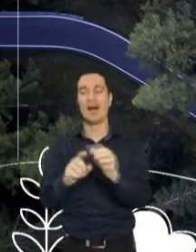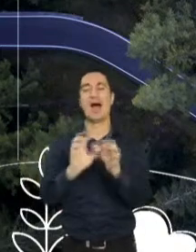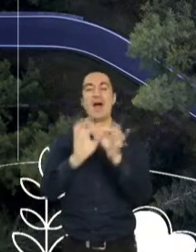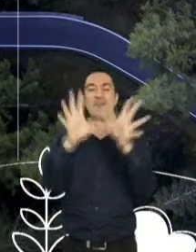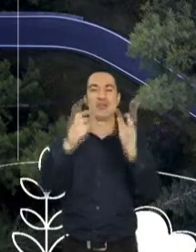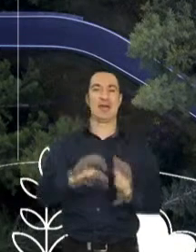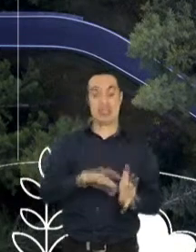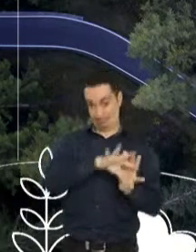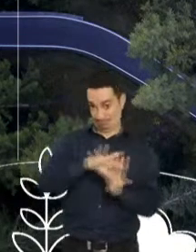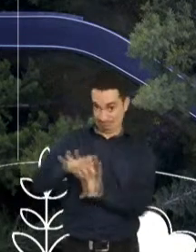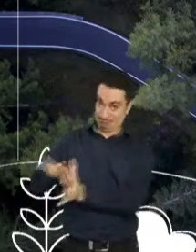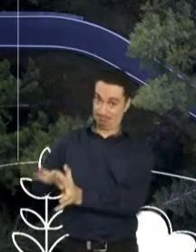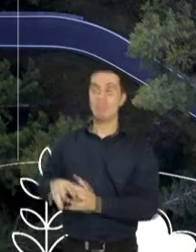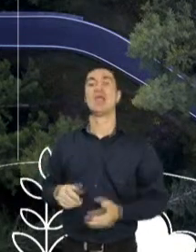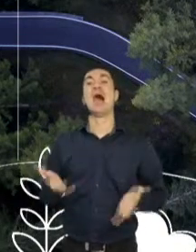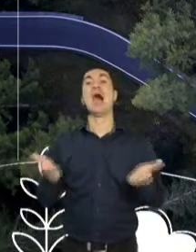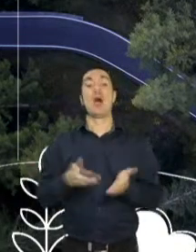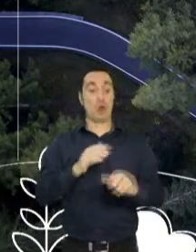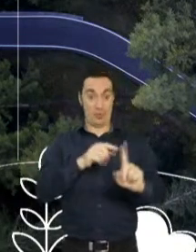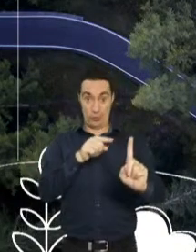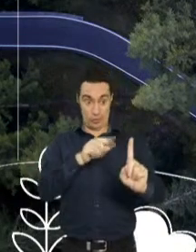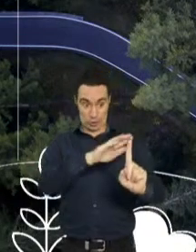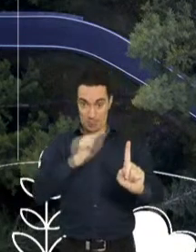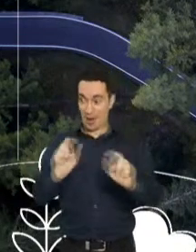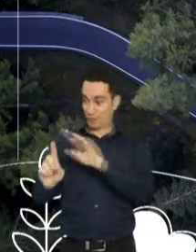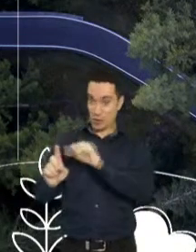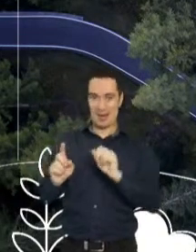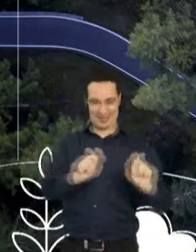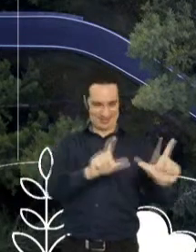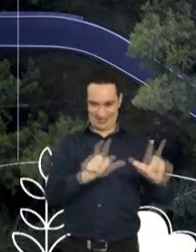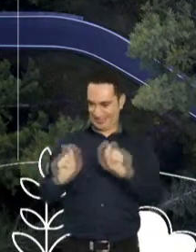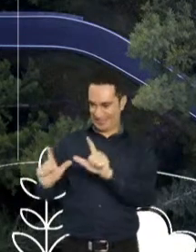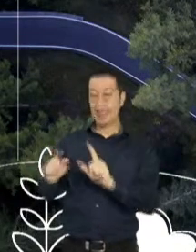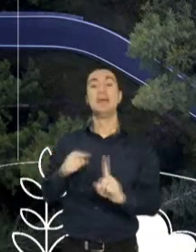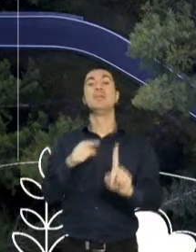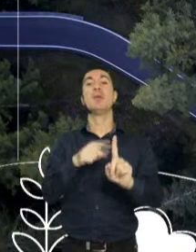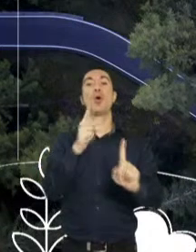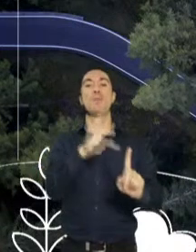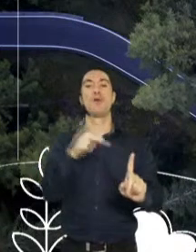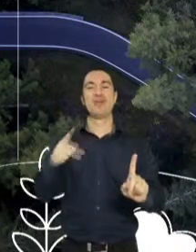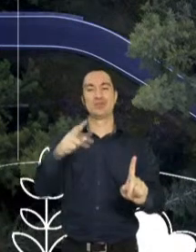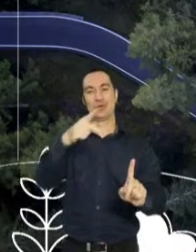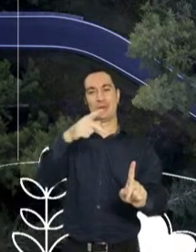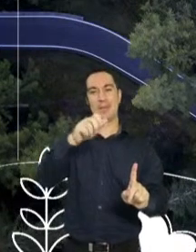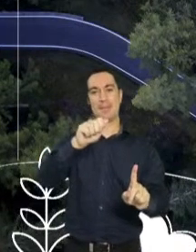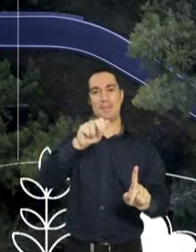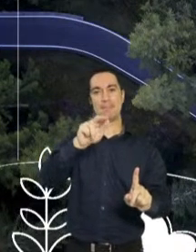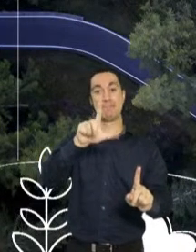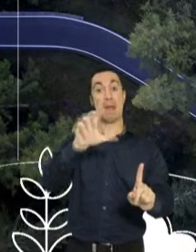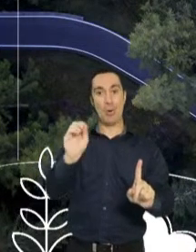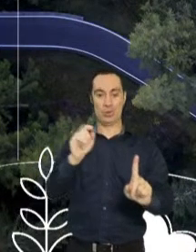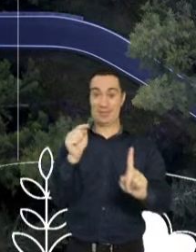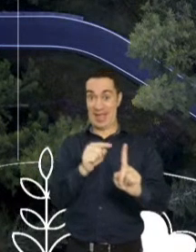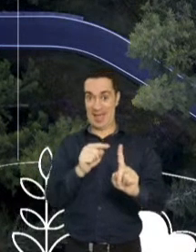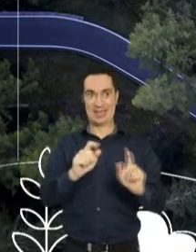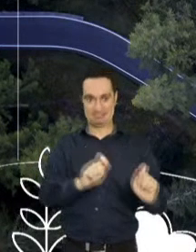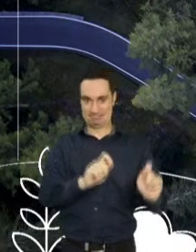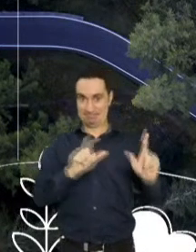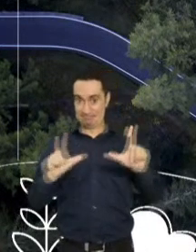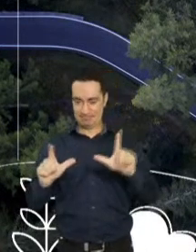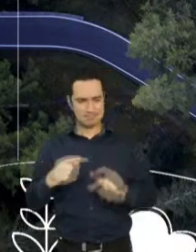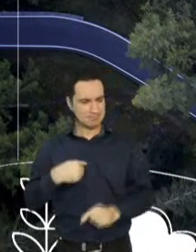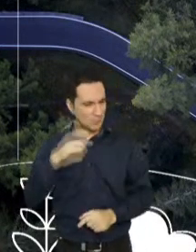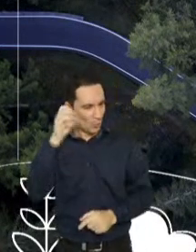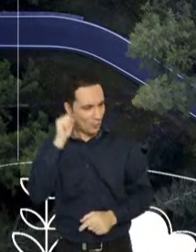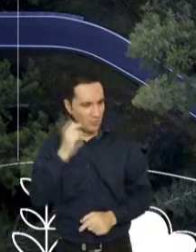sem mais delongas, eu agora vou chamar nossos convidados. Professor Paulo Saldiva, o senhor pode nos